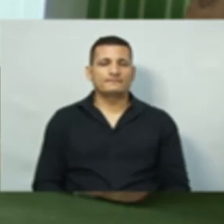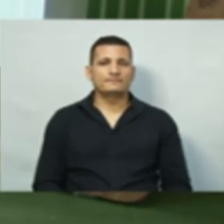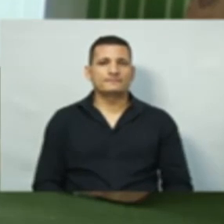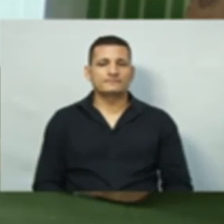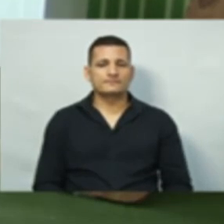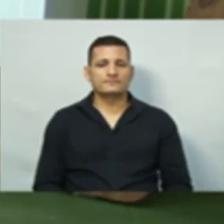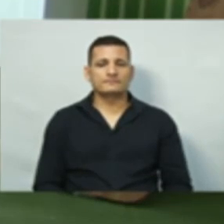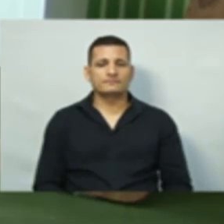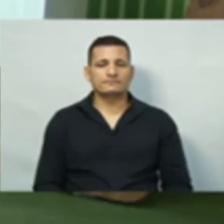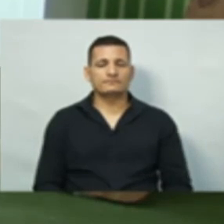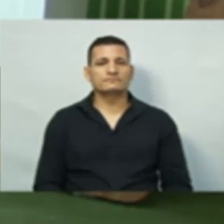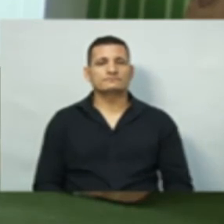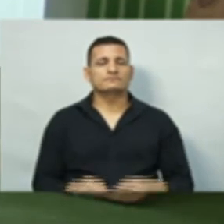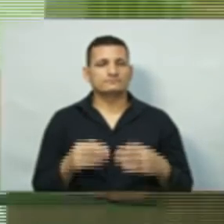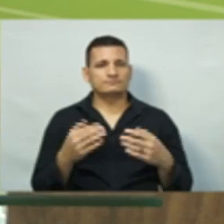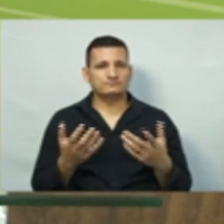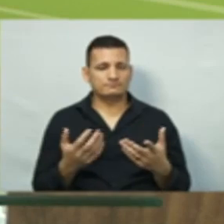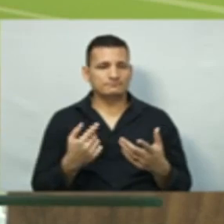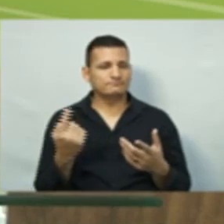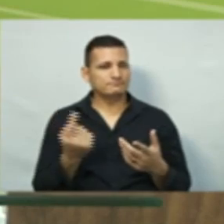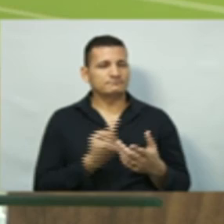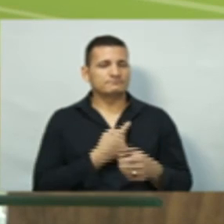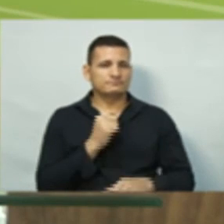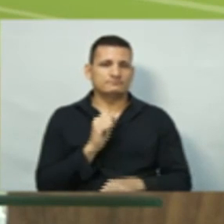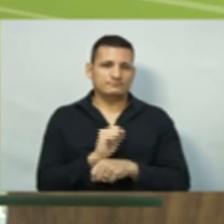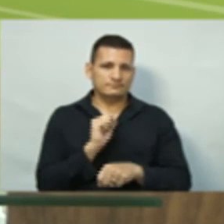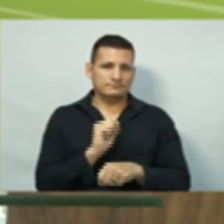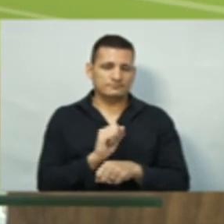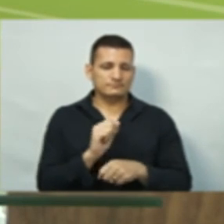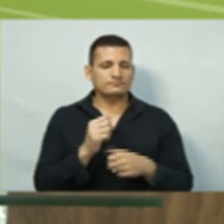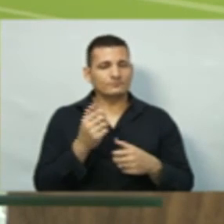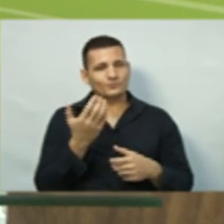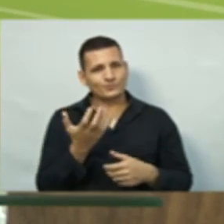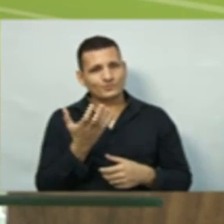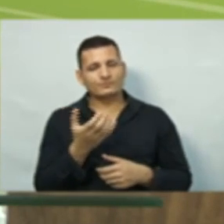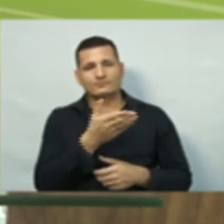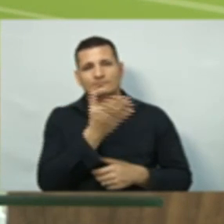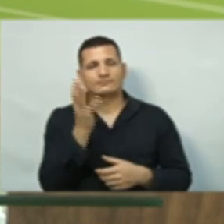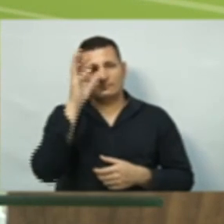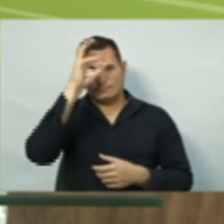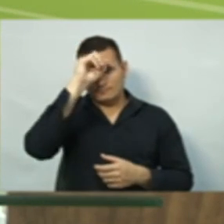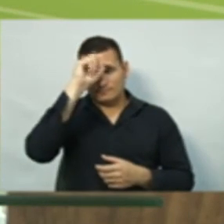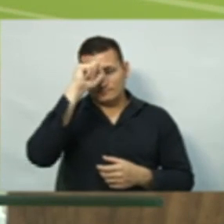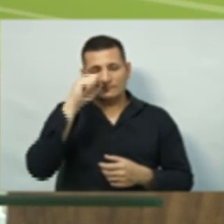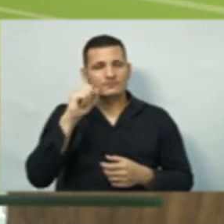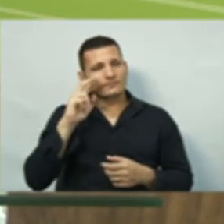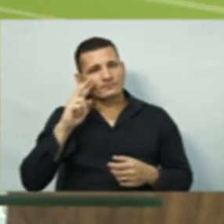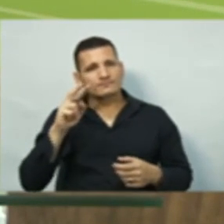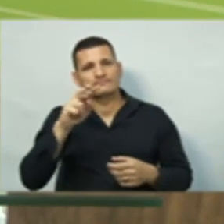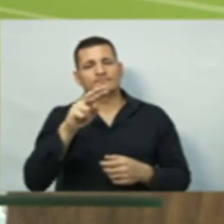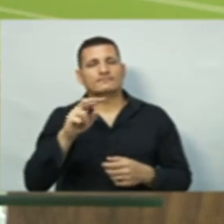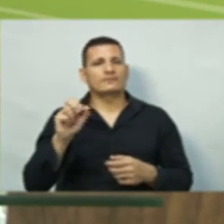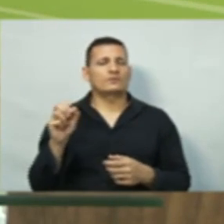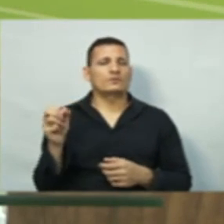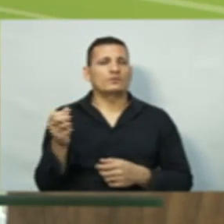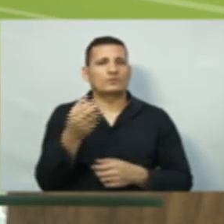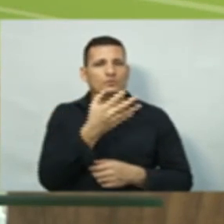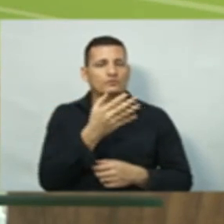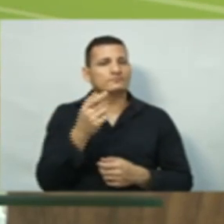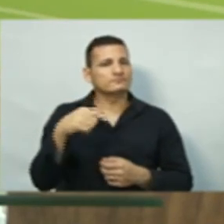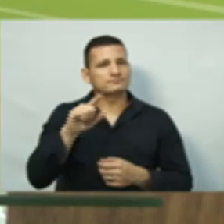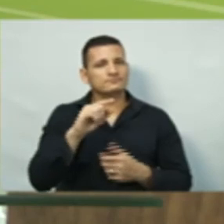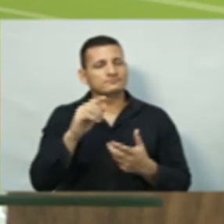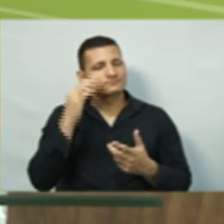pessoal. Bom, nós esperamos que vocês tenham aprendido, visto algo novo, ou que vocês tenham